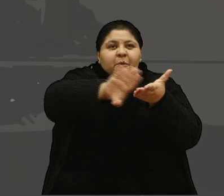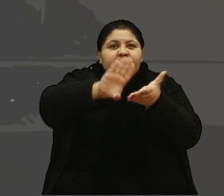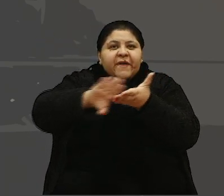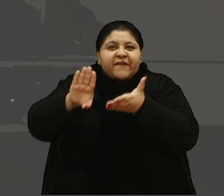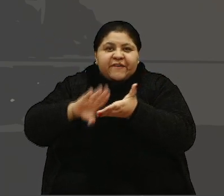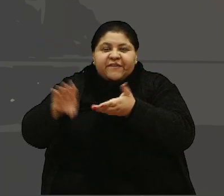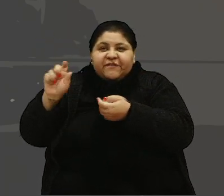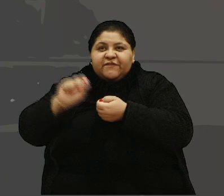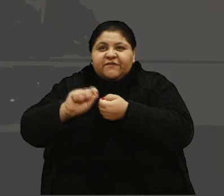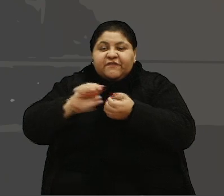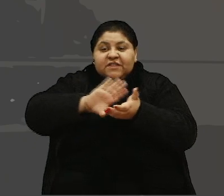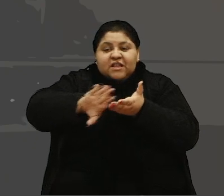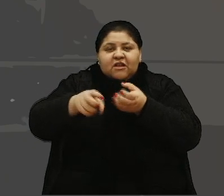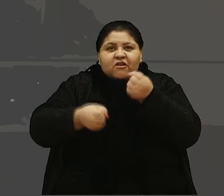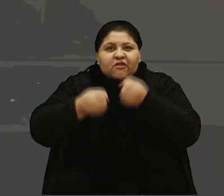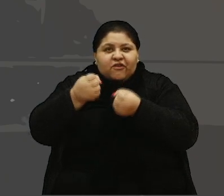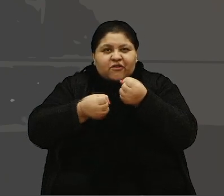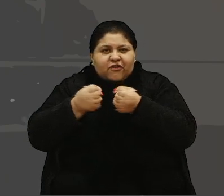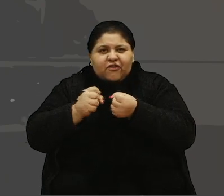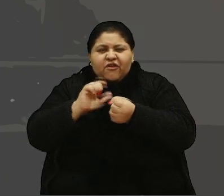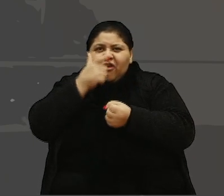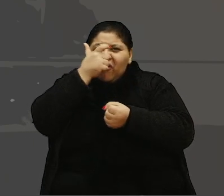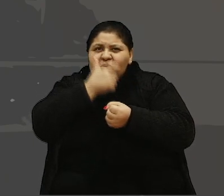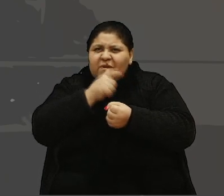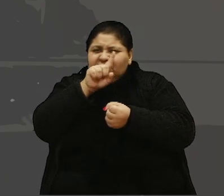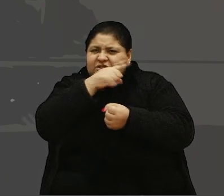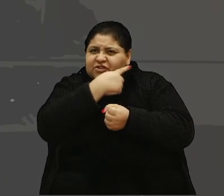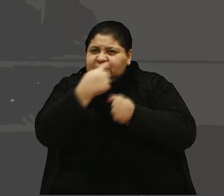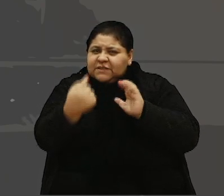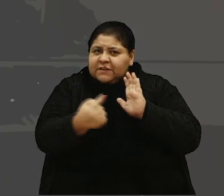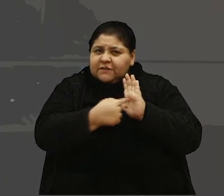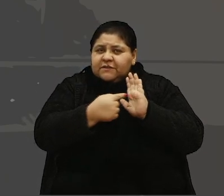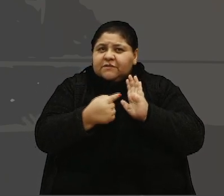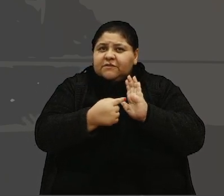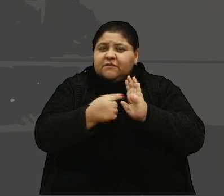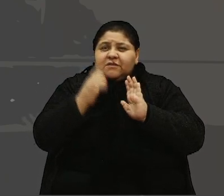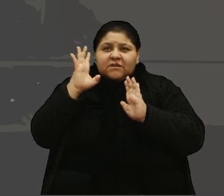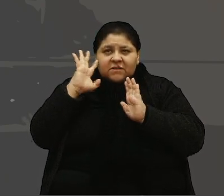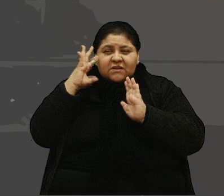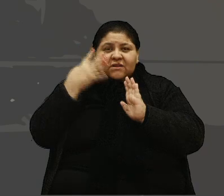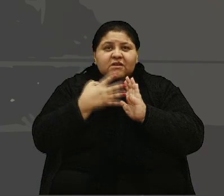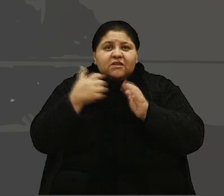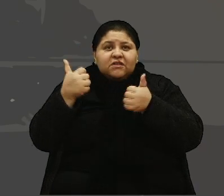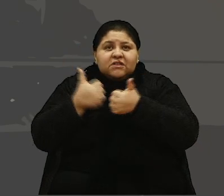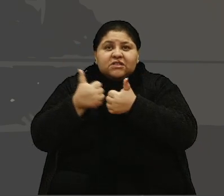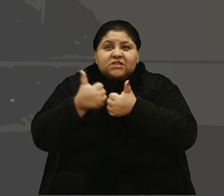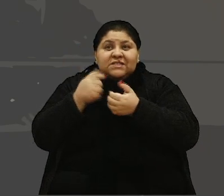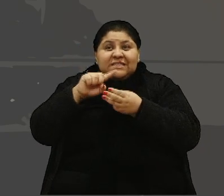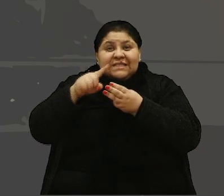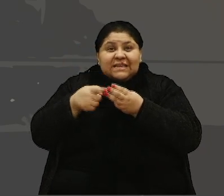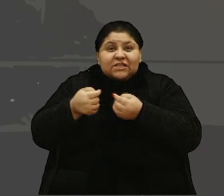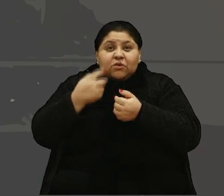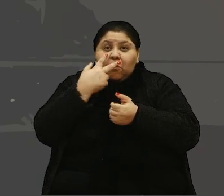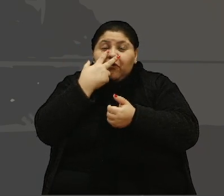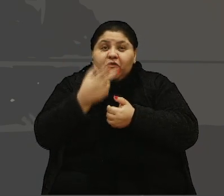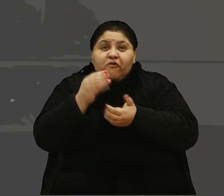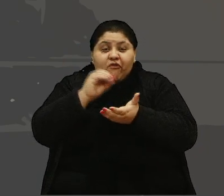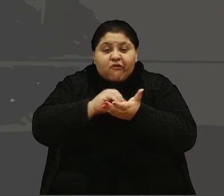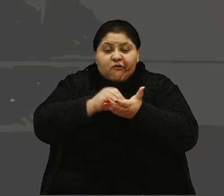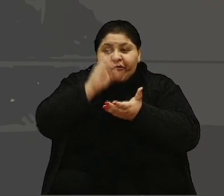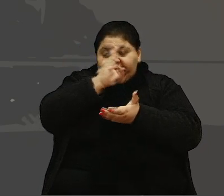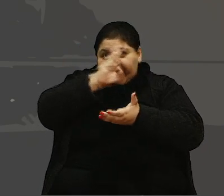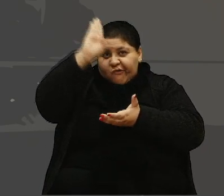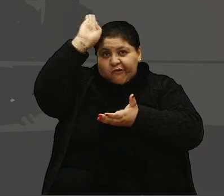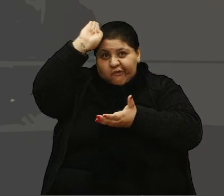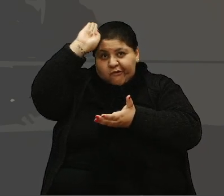e fazer a remoção do veículo. Salvo engano, essa ocorrência aqui, vereadora Dai, ocorreu ao mesmo tempo 3 ocorrências parecidas. Faltou bombeiro